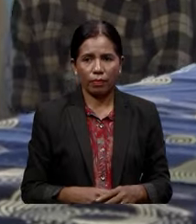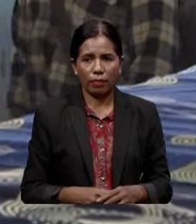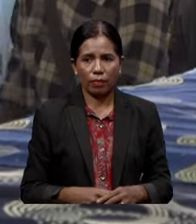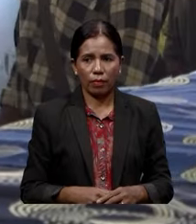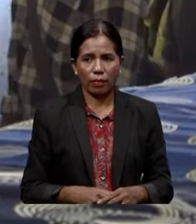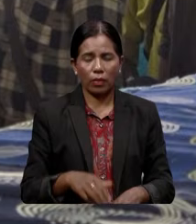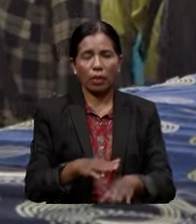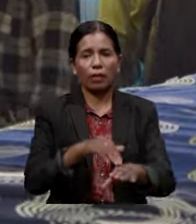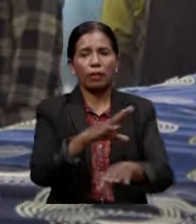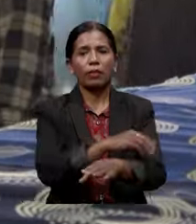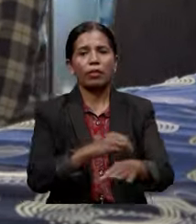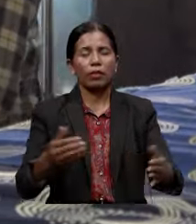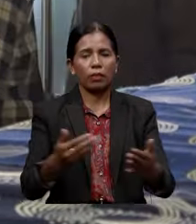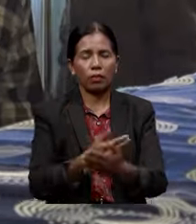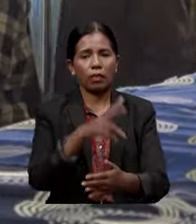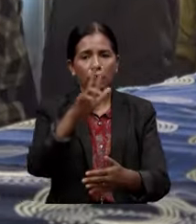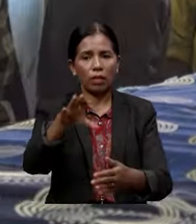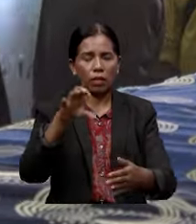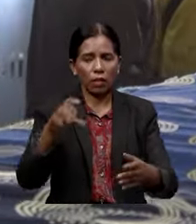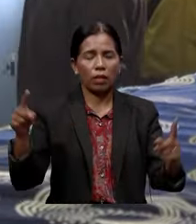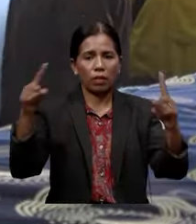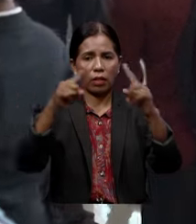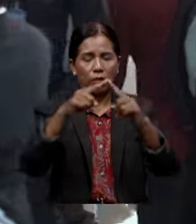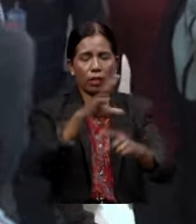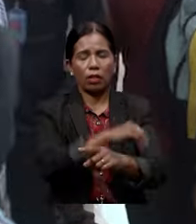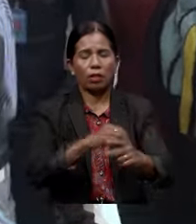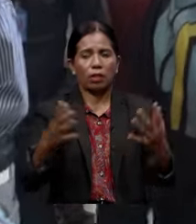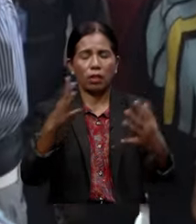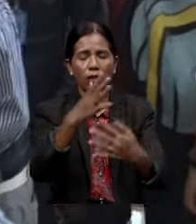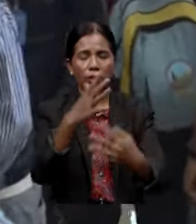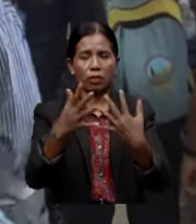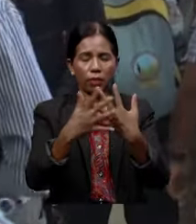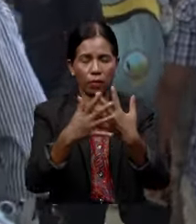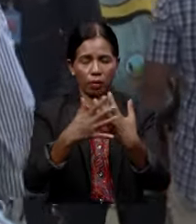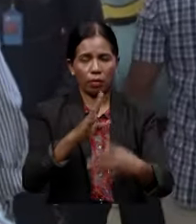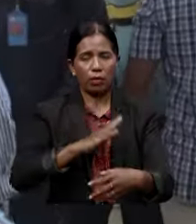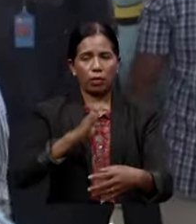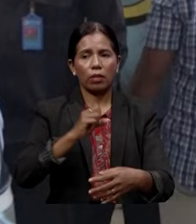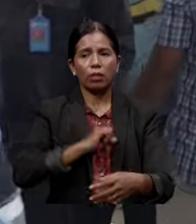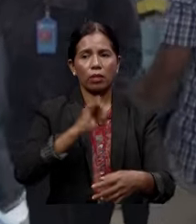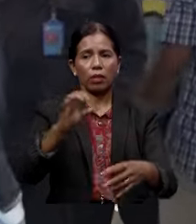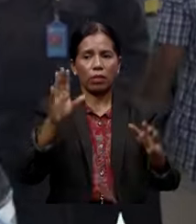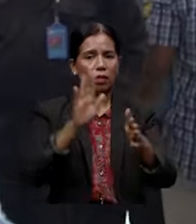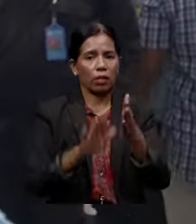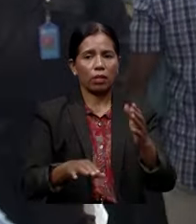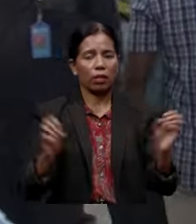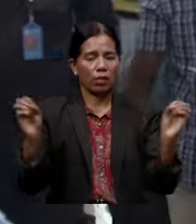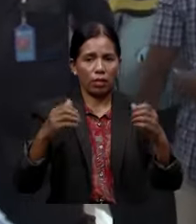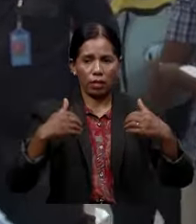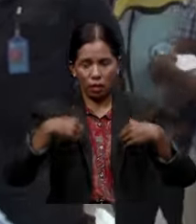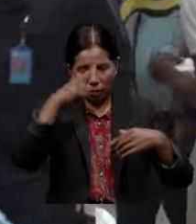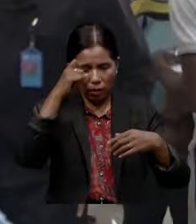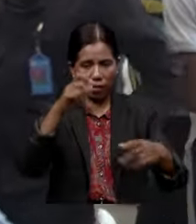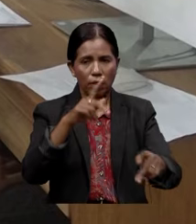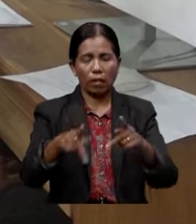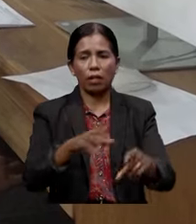Recrutamento guarda prisional foi um ato estolo. A tua louca para prisional de corra, Gleino no suai, nem pede dar nem menos ela guarda. Também né,